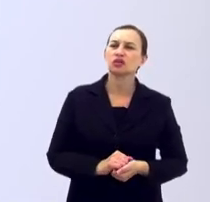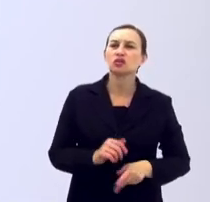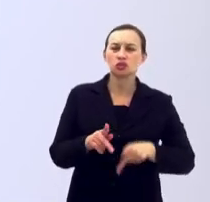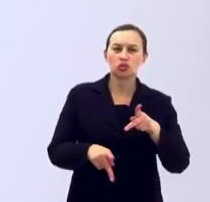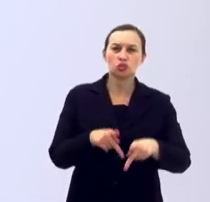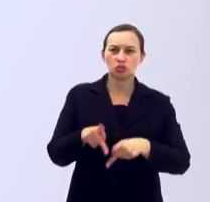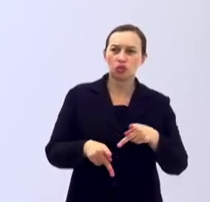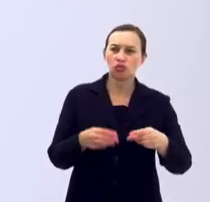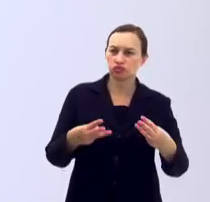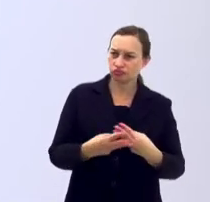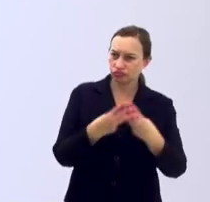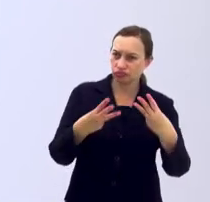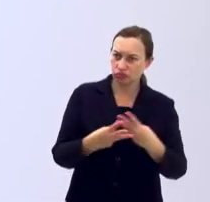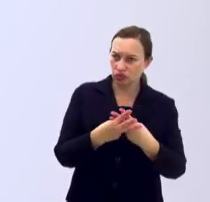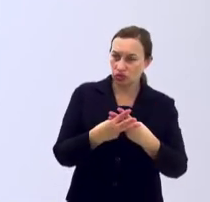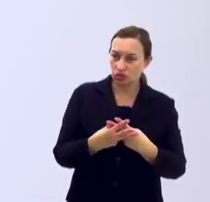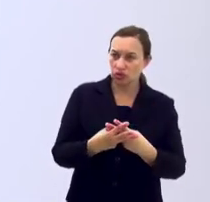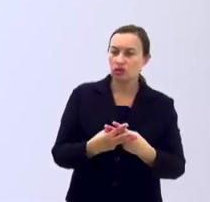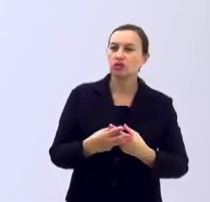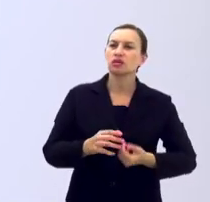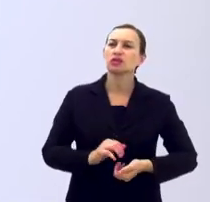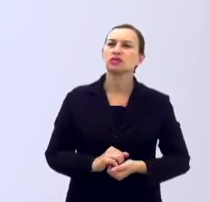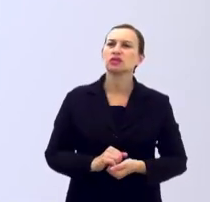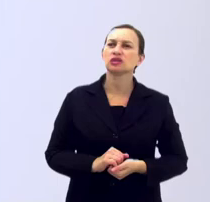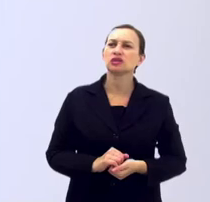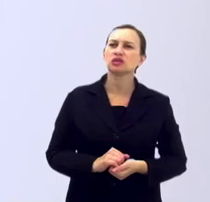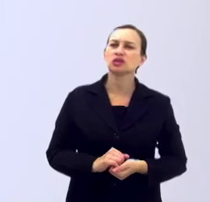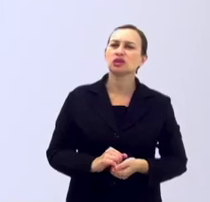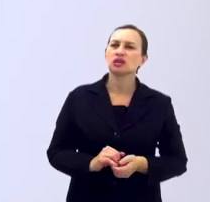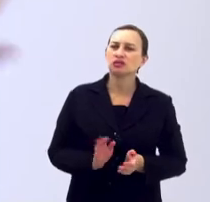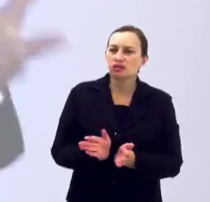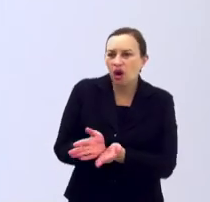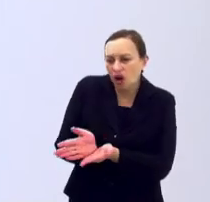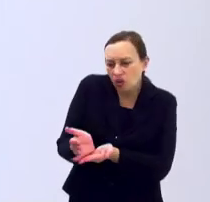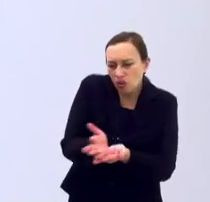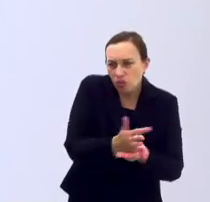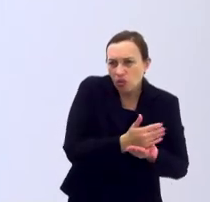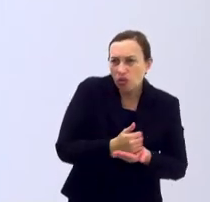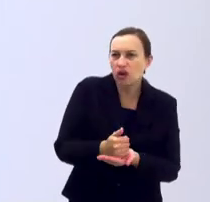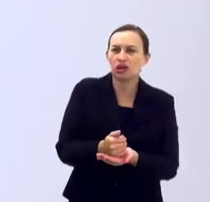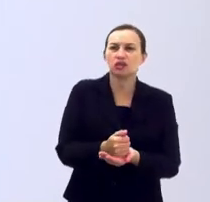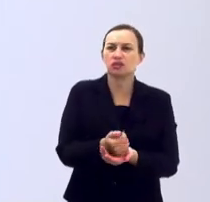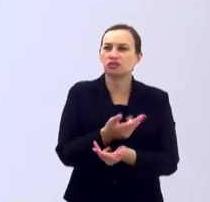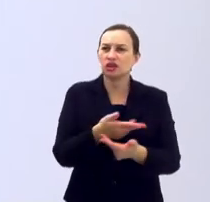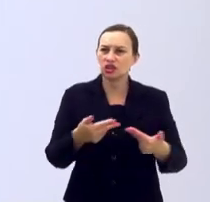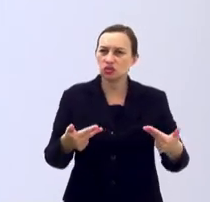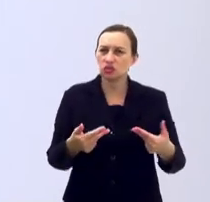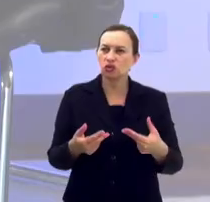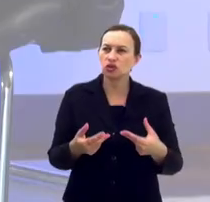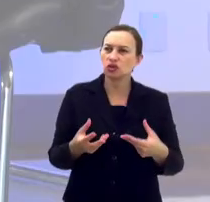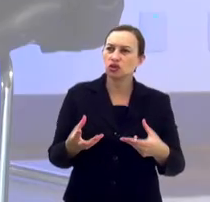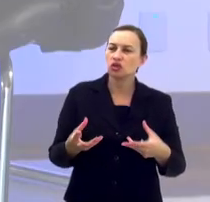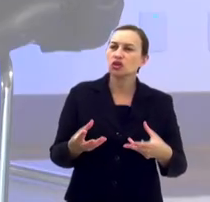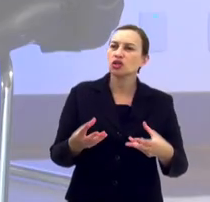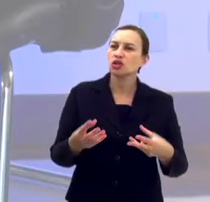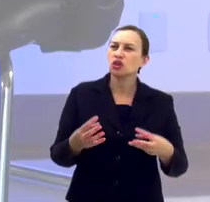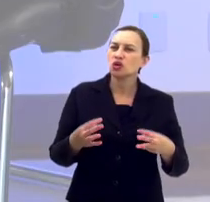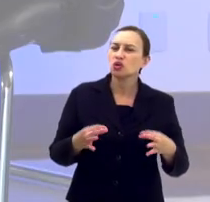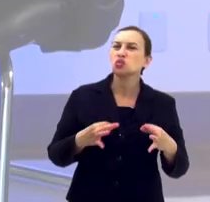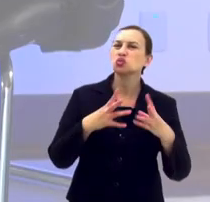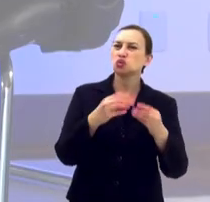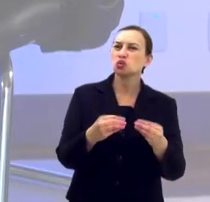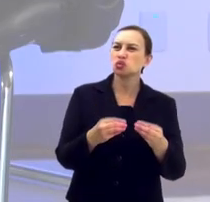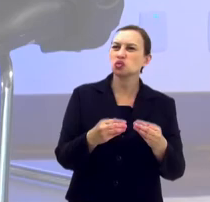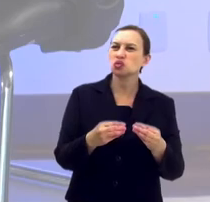ao povo judeu. E por aí vai se acumulando. Bota isso tudo dentro de um belo caldeirão, Sim.